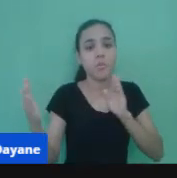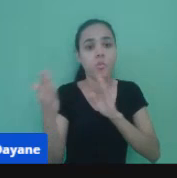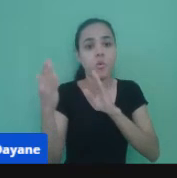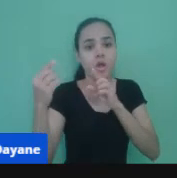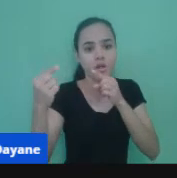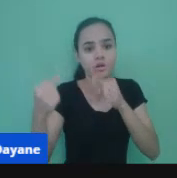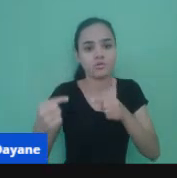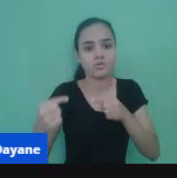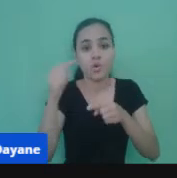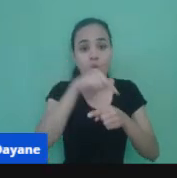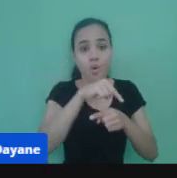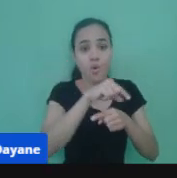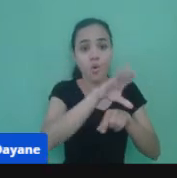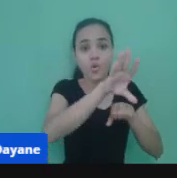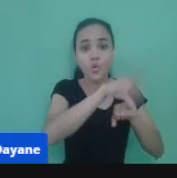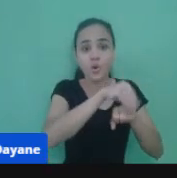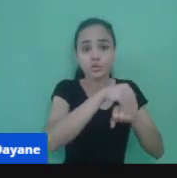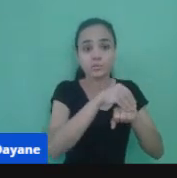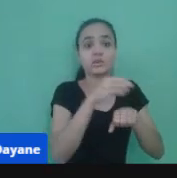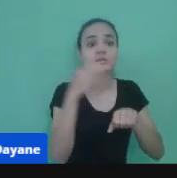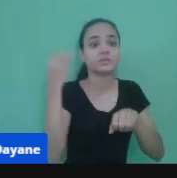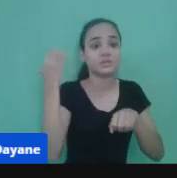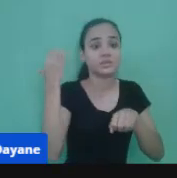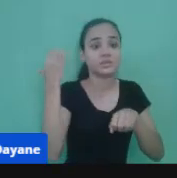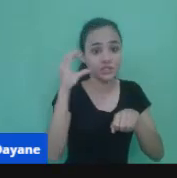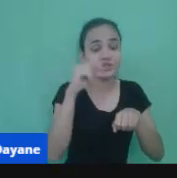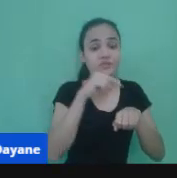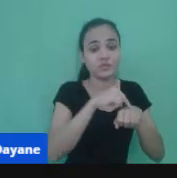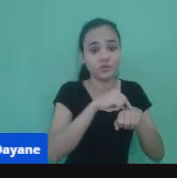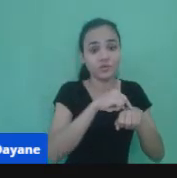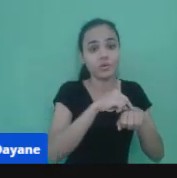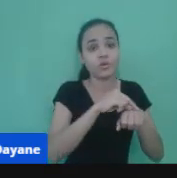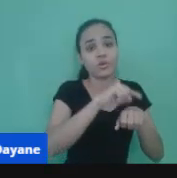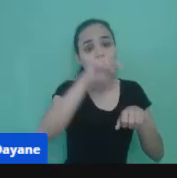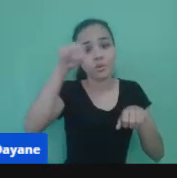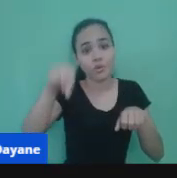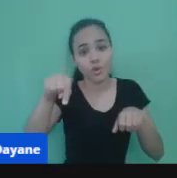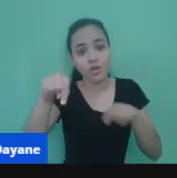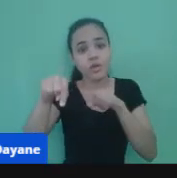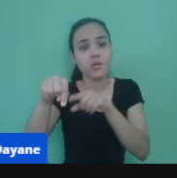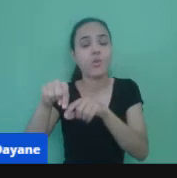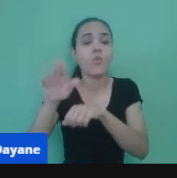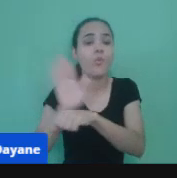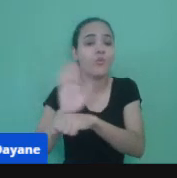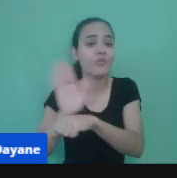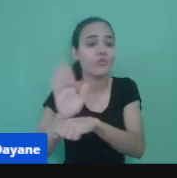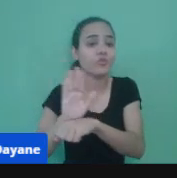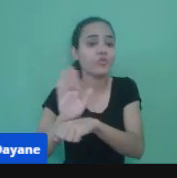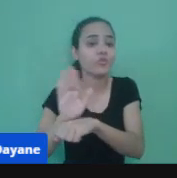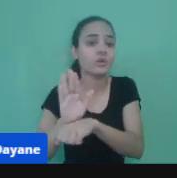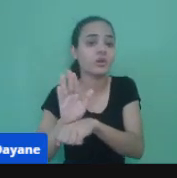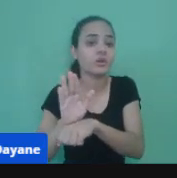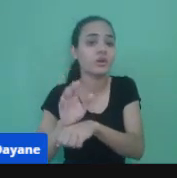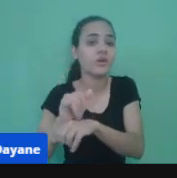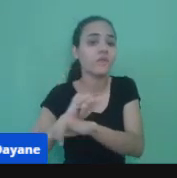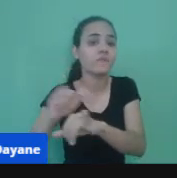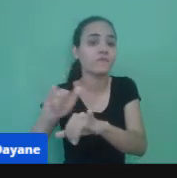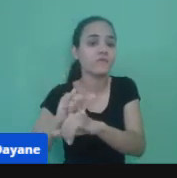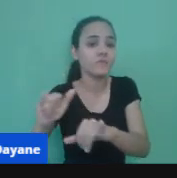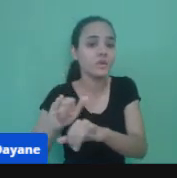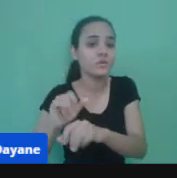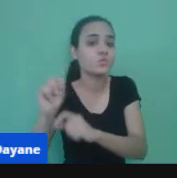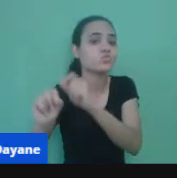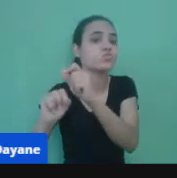científico e aquilo que é apresentado no documentário ou no filme retratado. Então, nesse processo